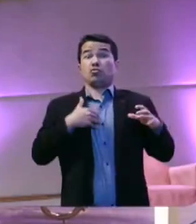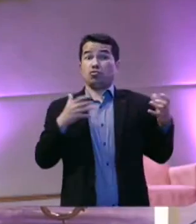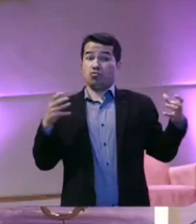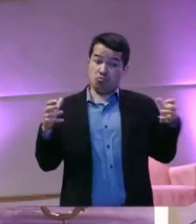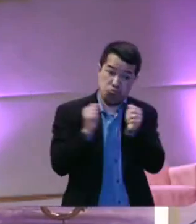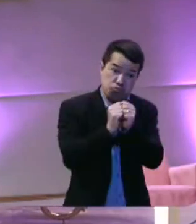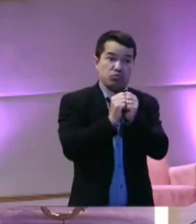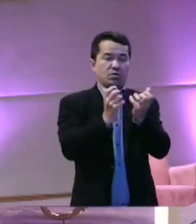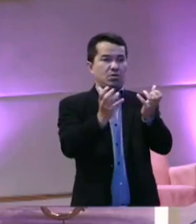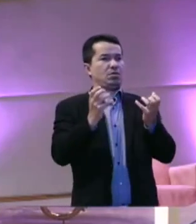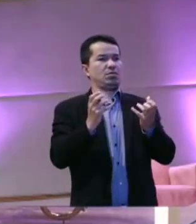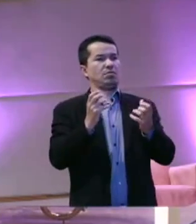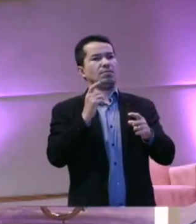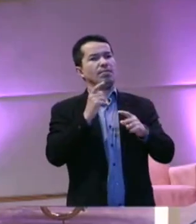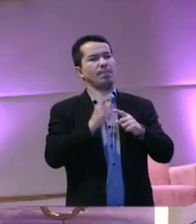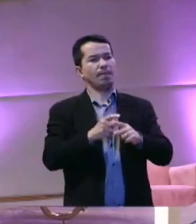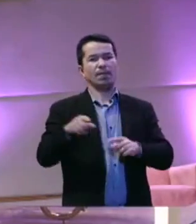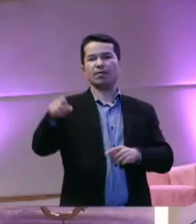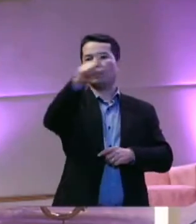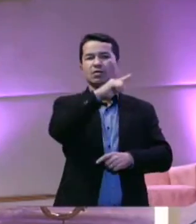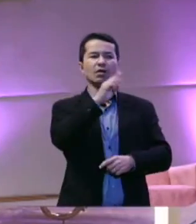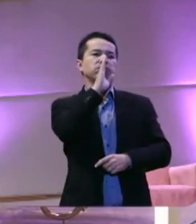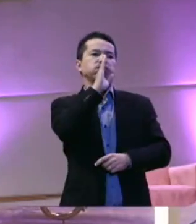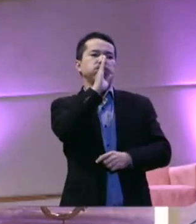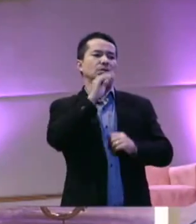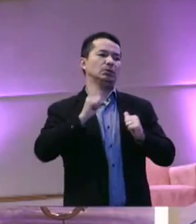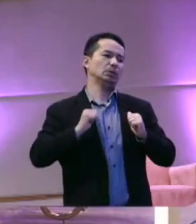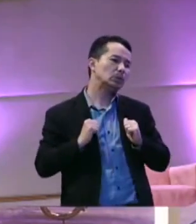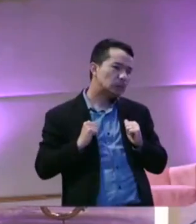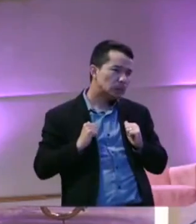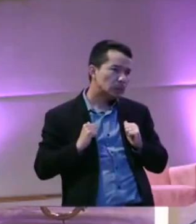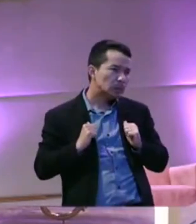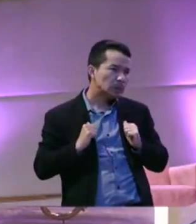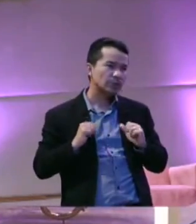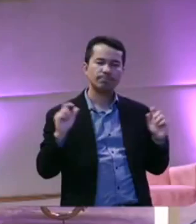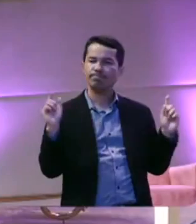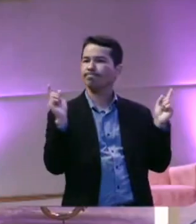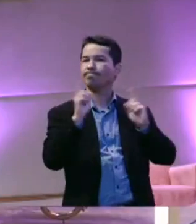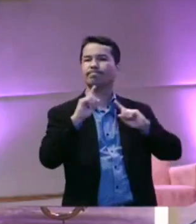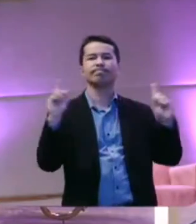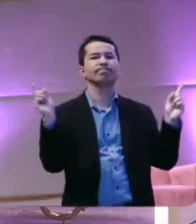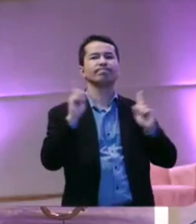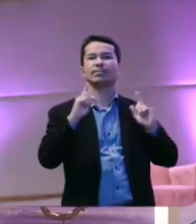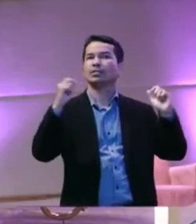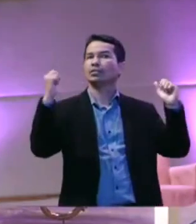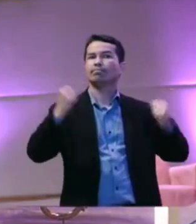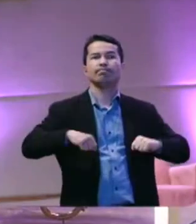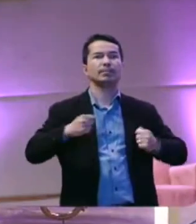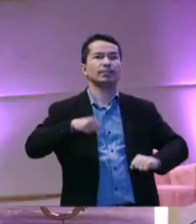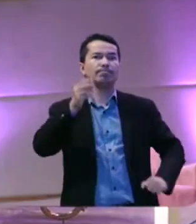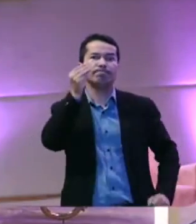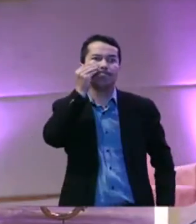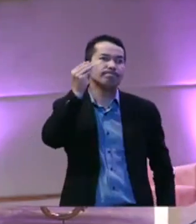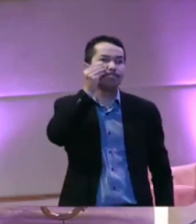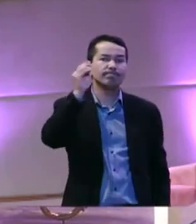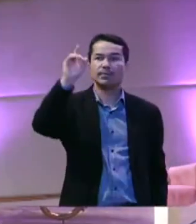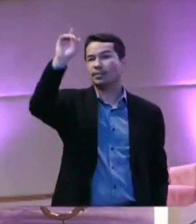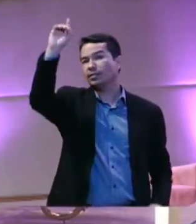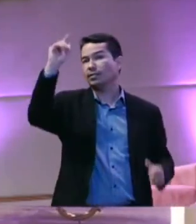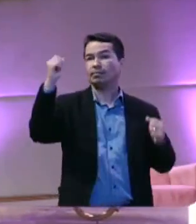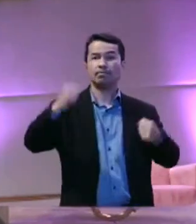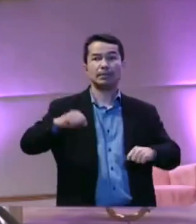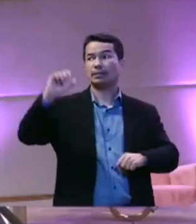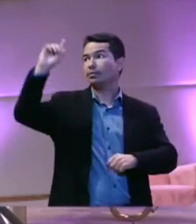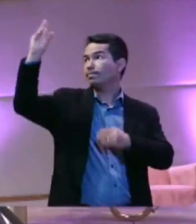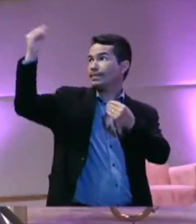não quero ficar inerte deixando passar esse tempo de visitação na minha igreja, esse tempo de mover que o